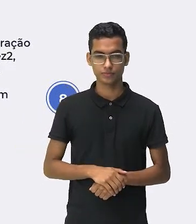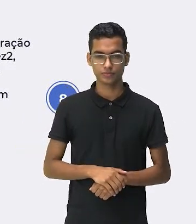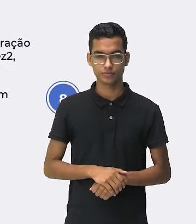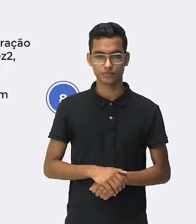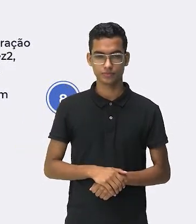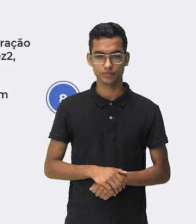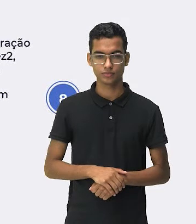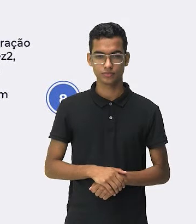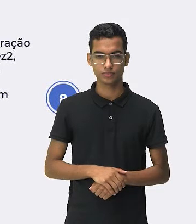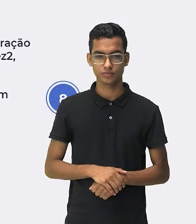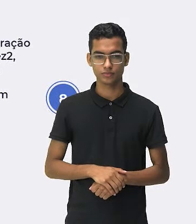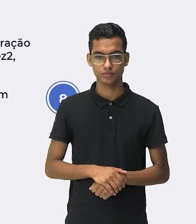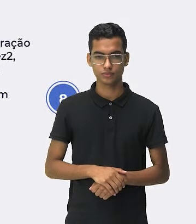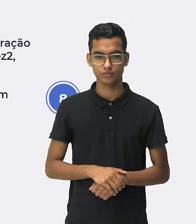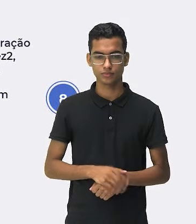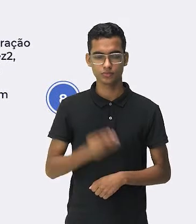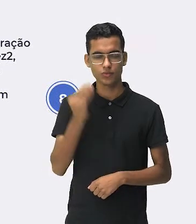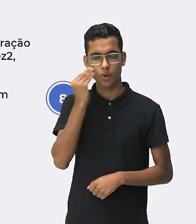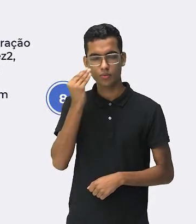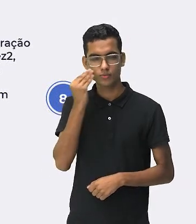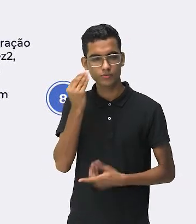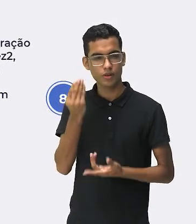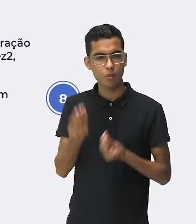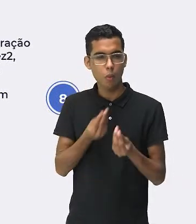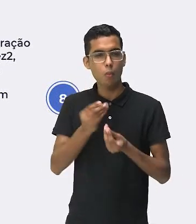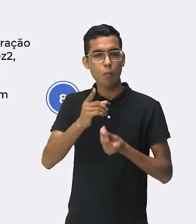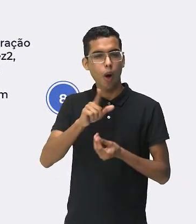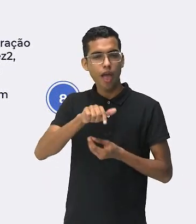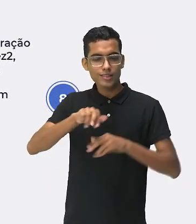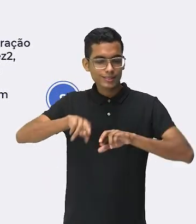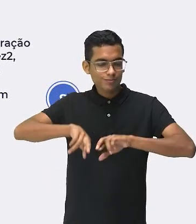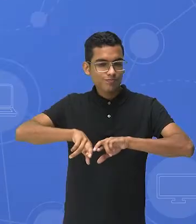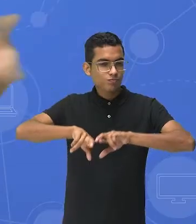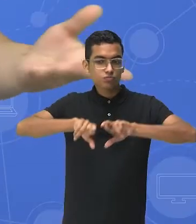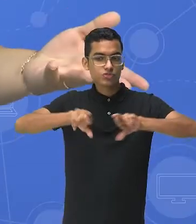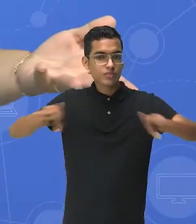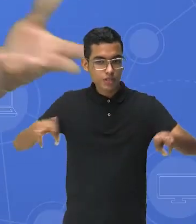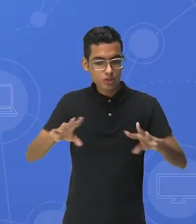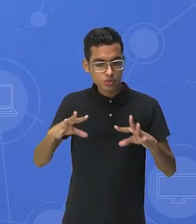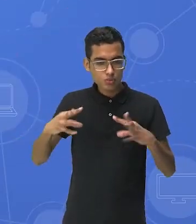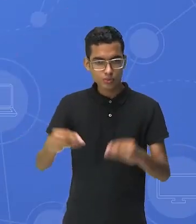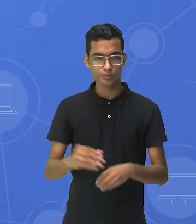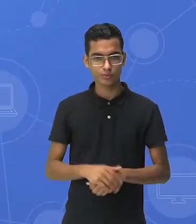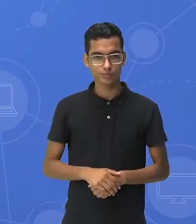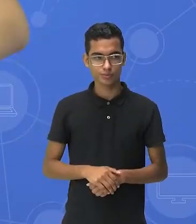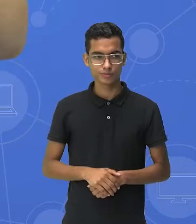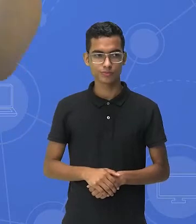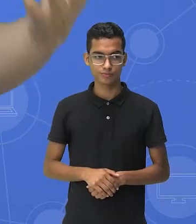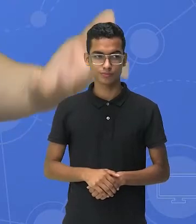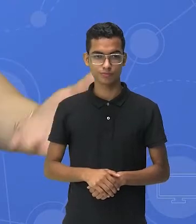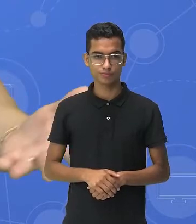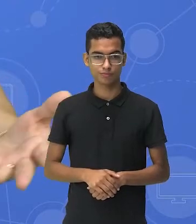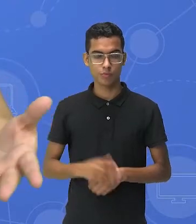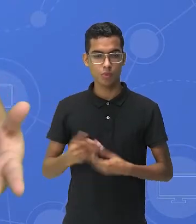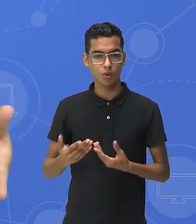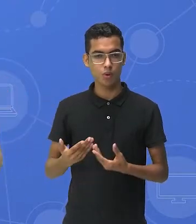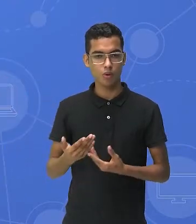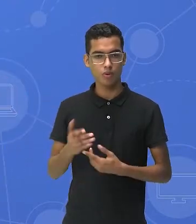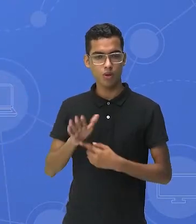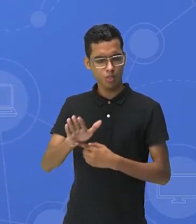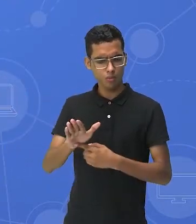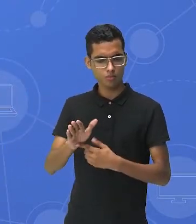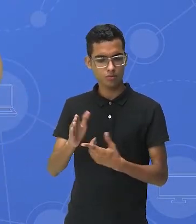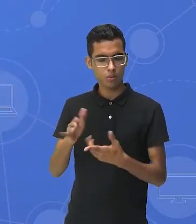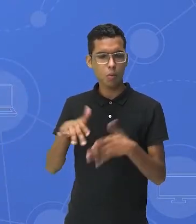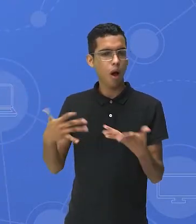1.696. Olha só a diferença. E aí eu pergunto a vocês, qual é a diferença deles? Eles não jogam futebol da mesma